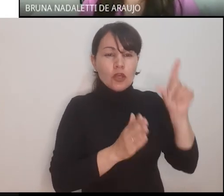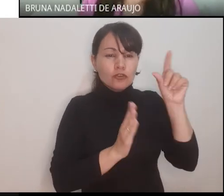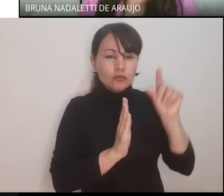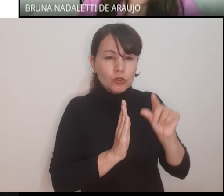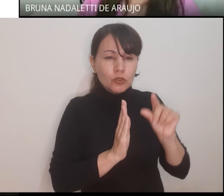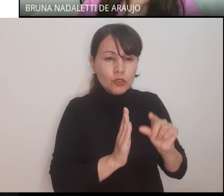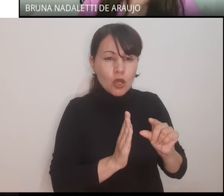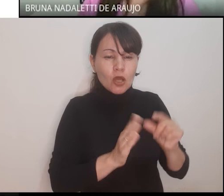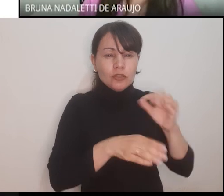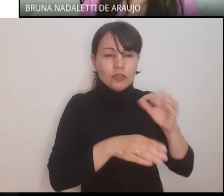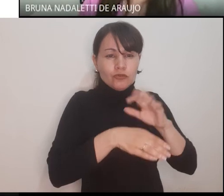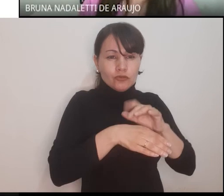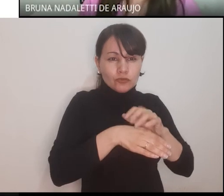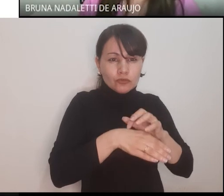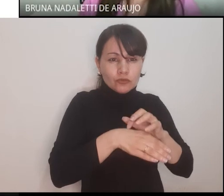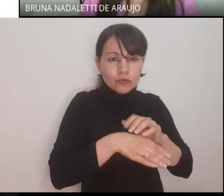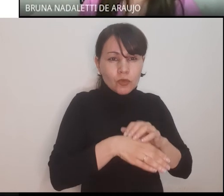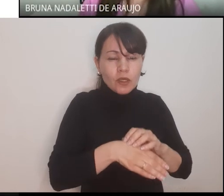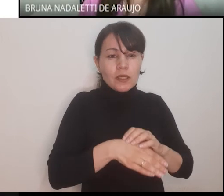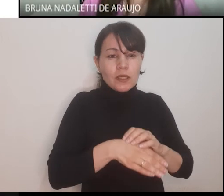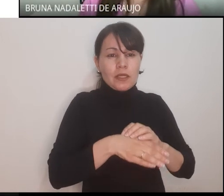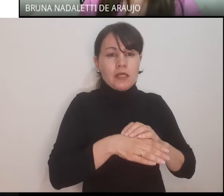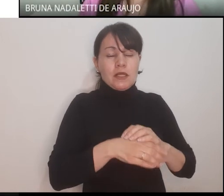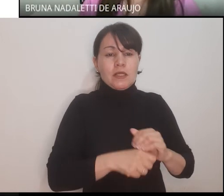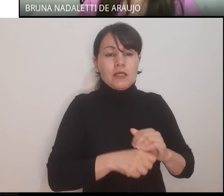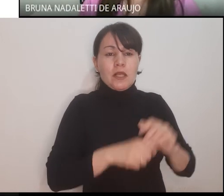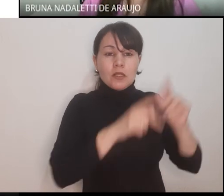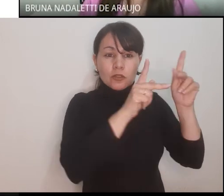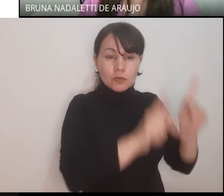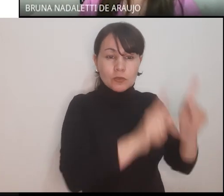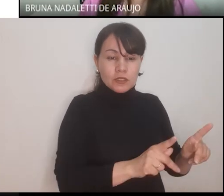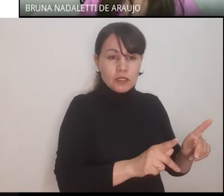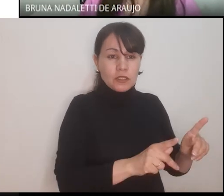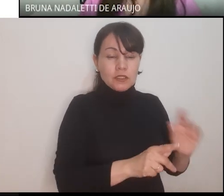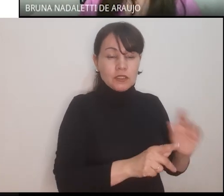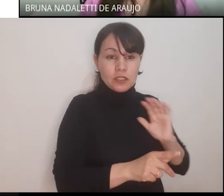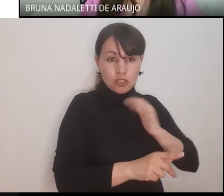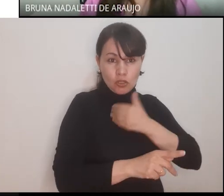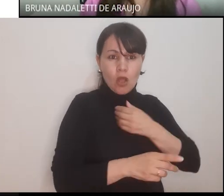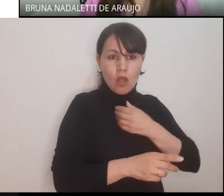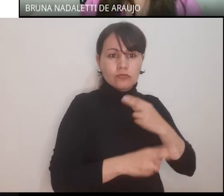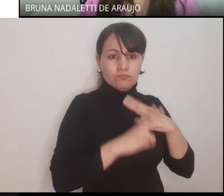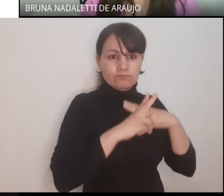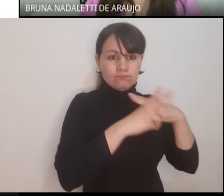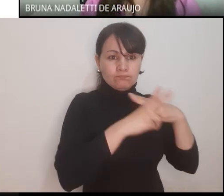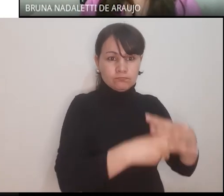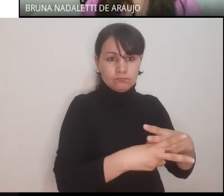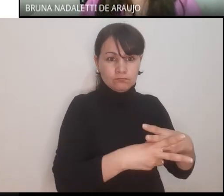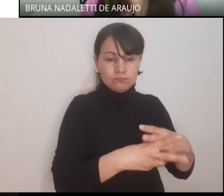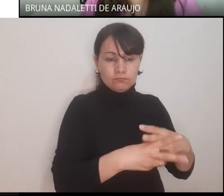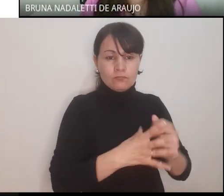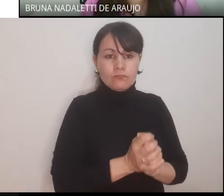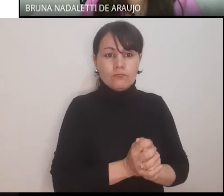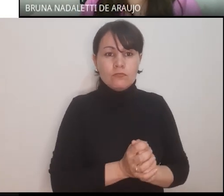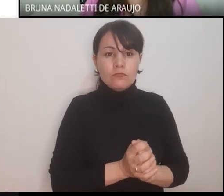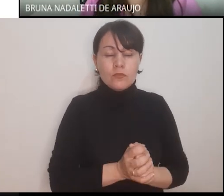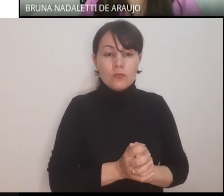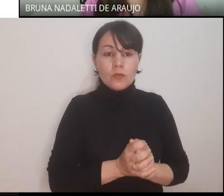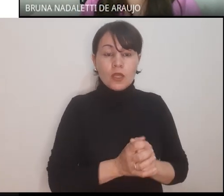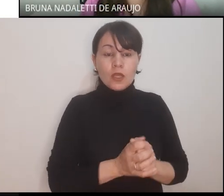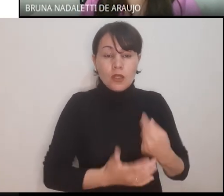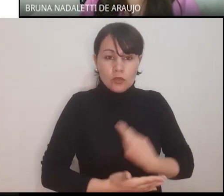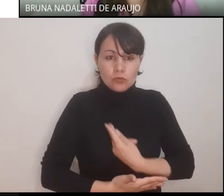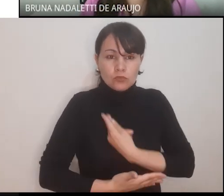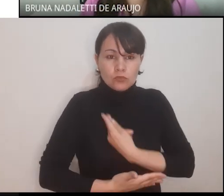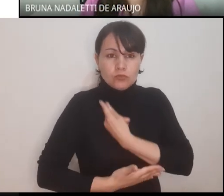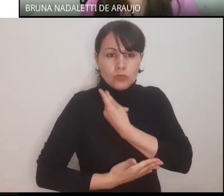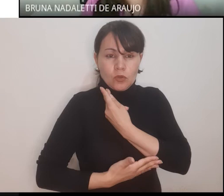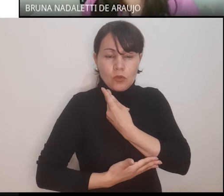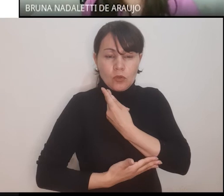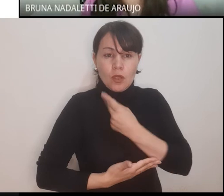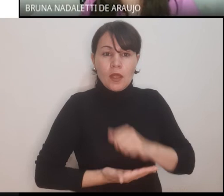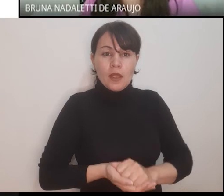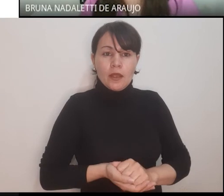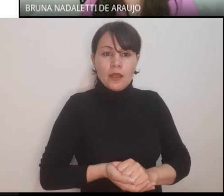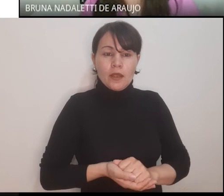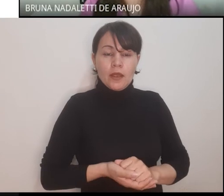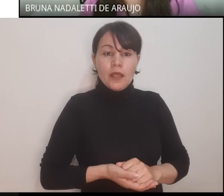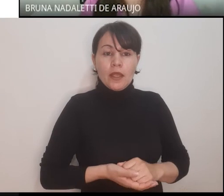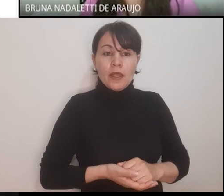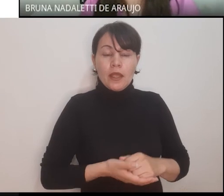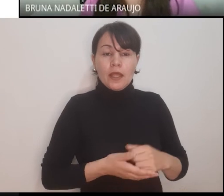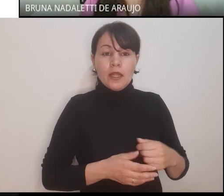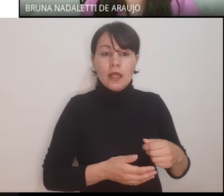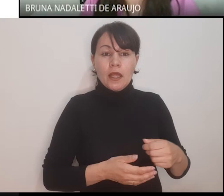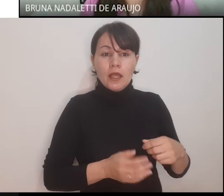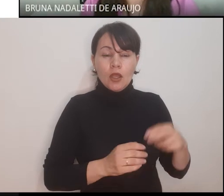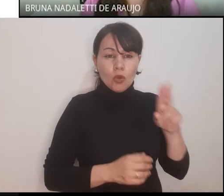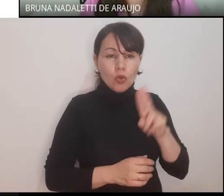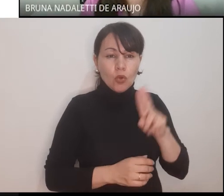danos possíveis ao paciente que está ao nosso cuidado. Nesse contexto, a fístula arteriovenosa, ela é a modalidade